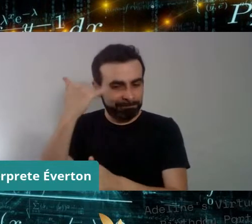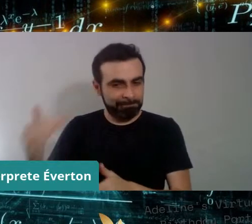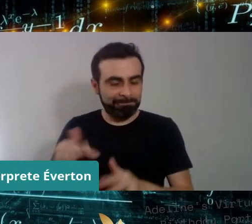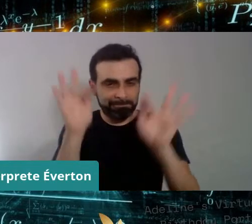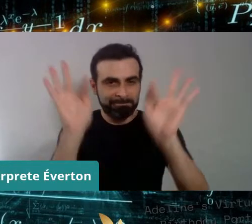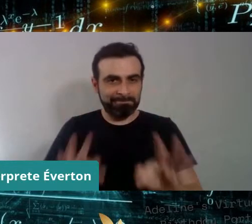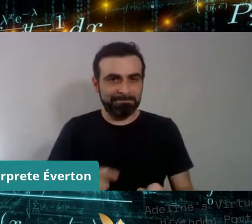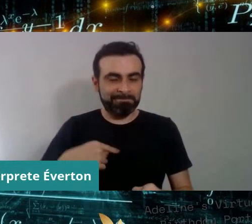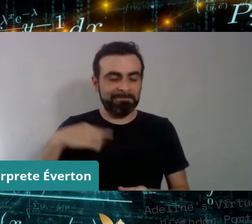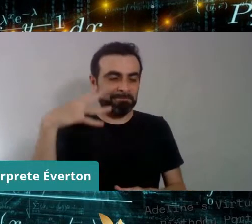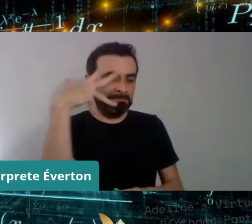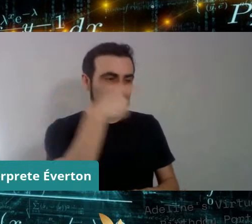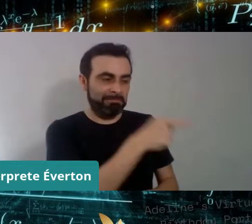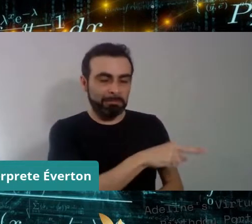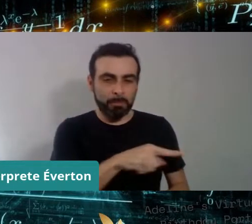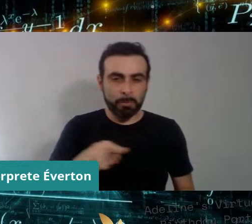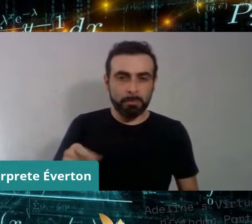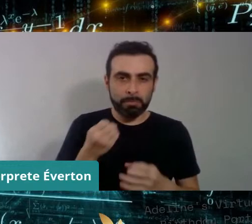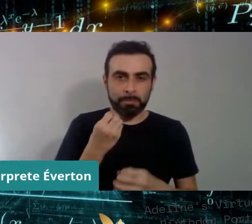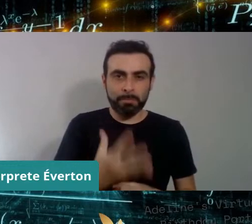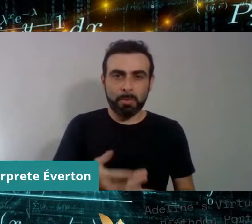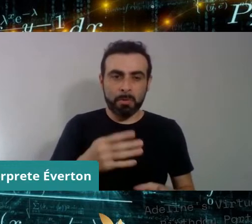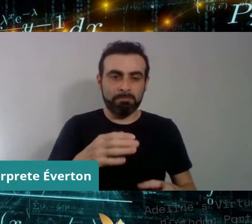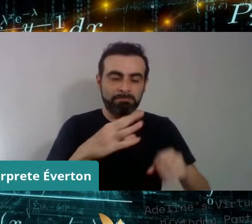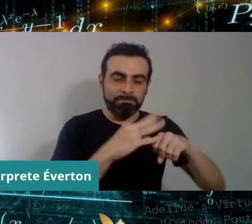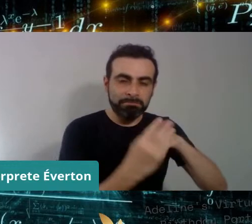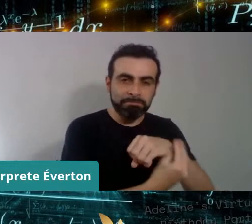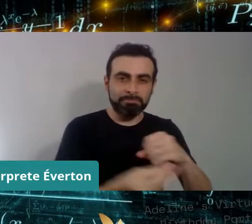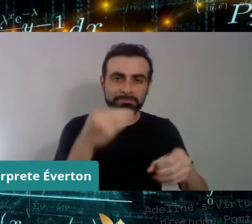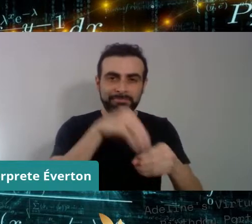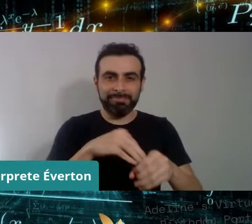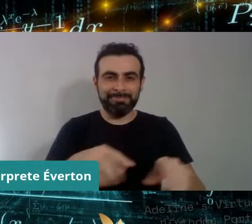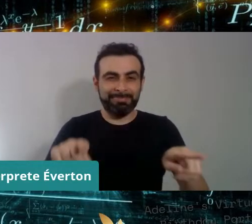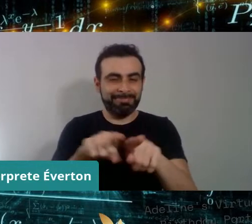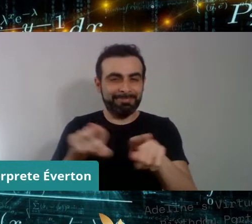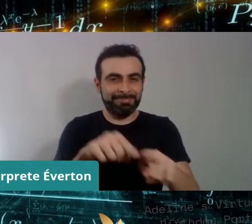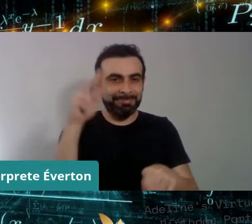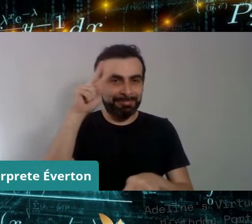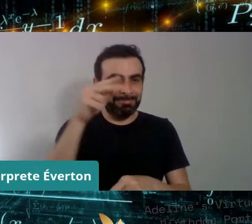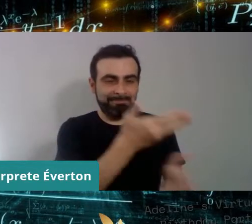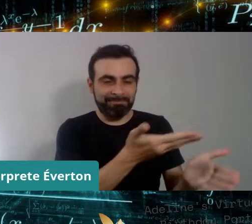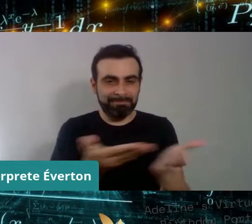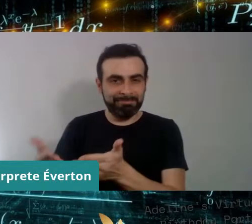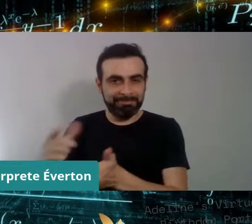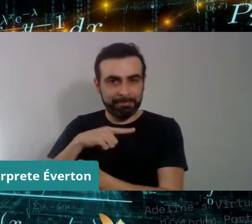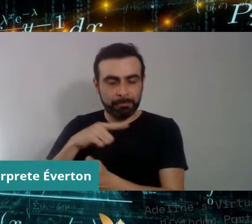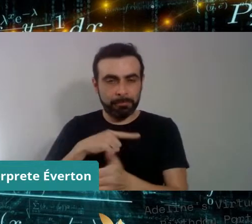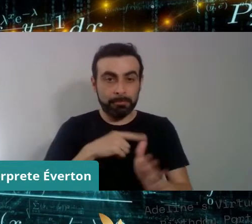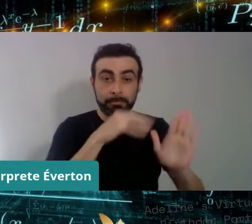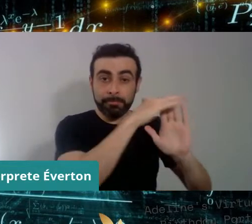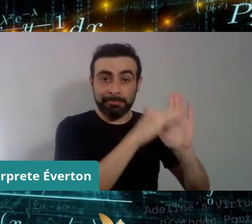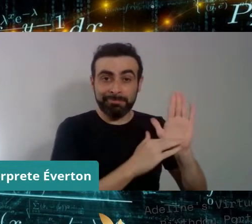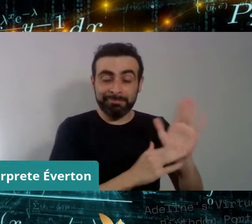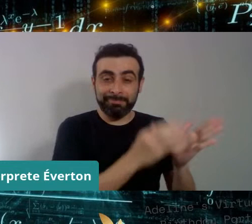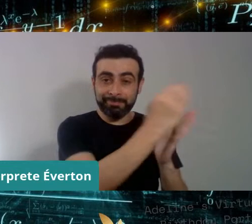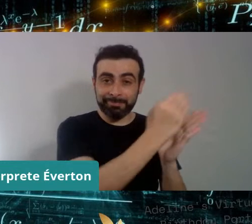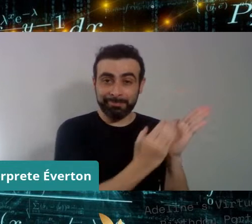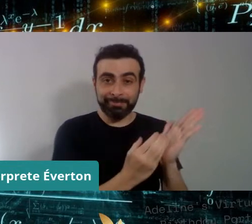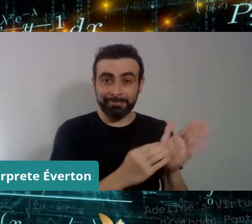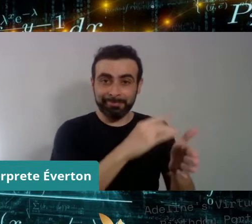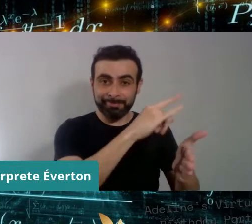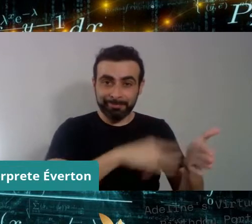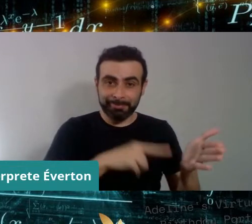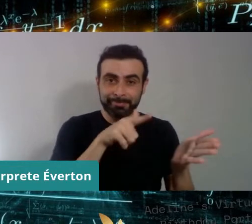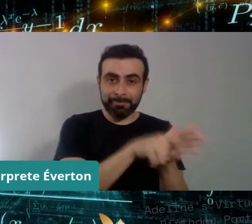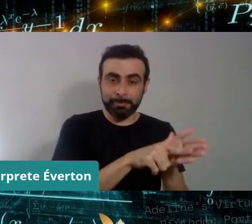lindo e muito, muito cheio de rico em conhecimento também. Gostaria também de lembrar o pessoal, né, que as listas de chamadas vão ser